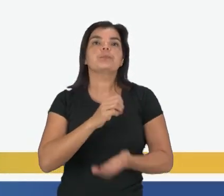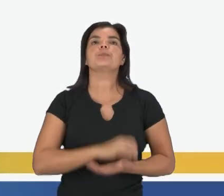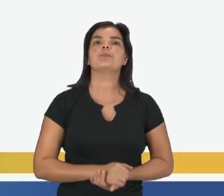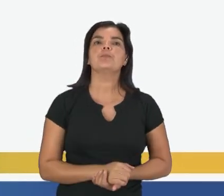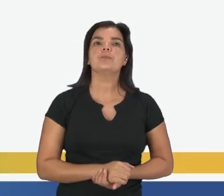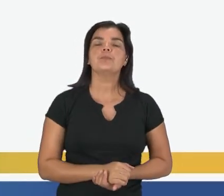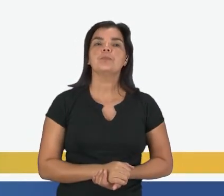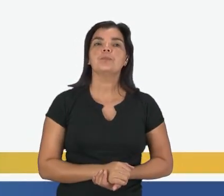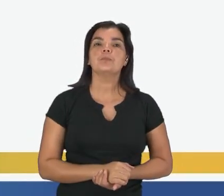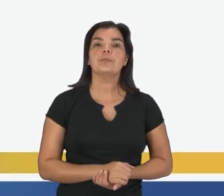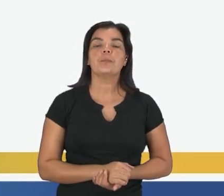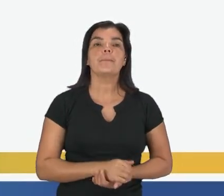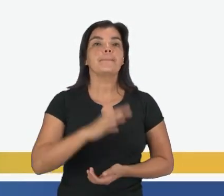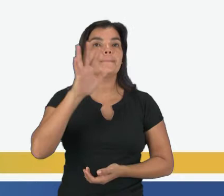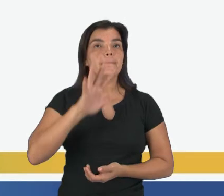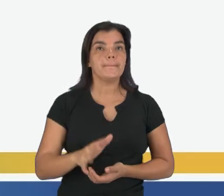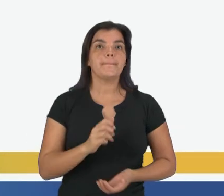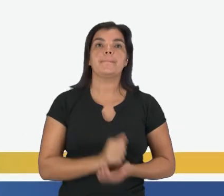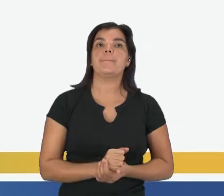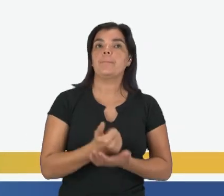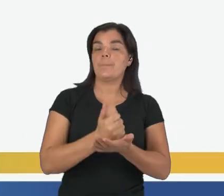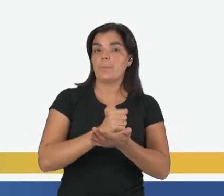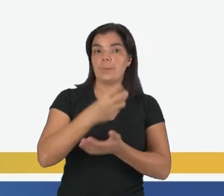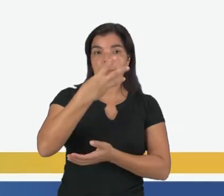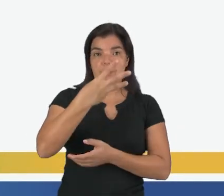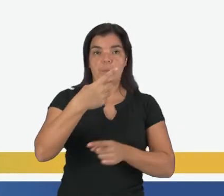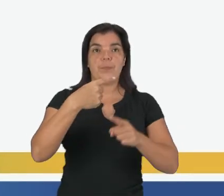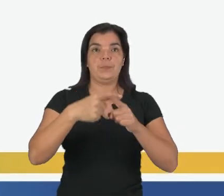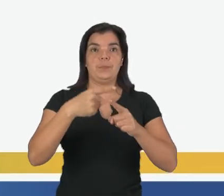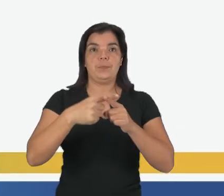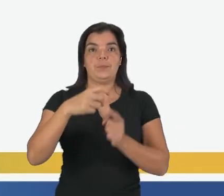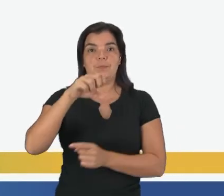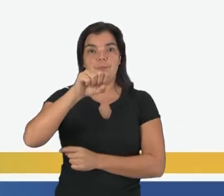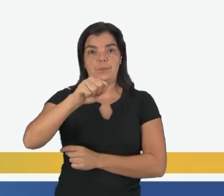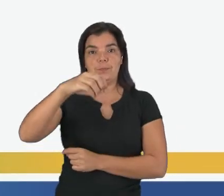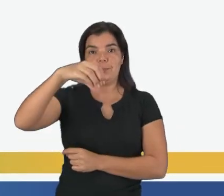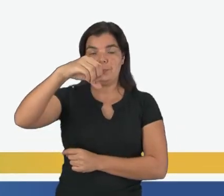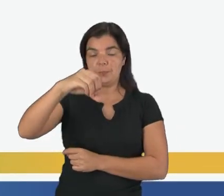videogame. Promoção, videogame 3 vezes